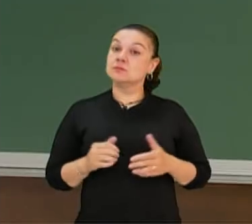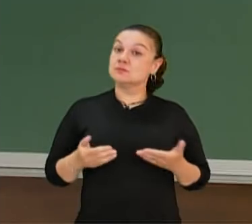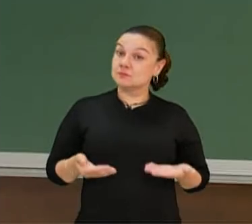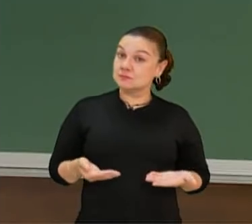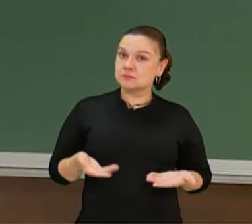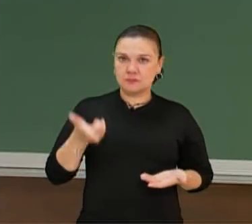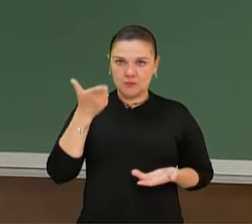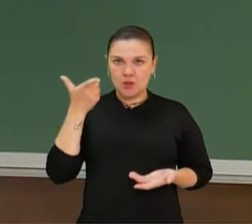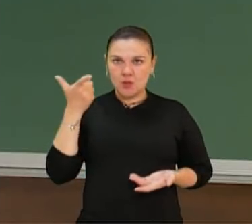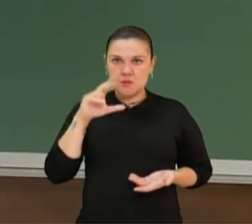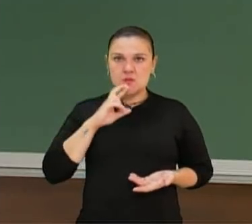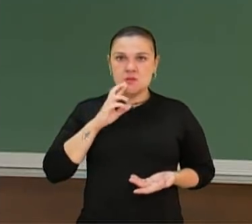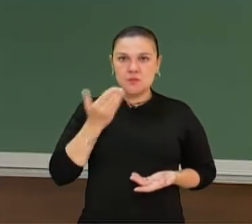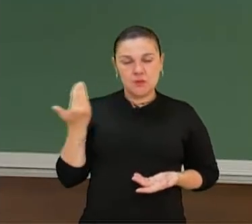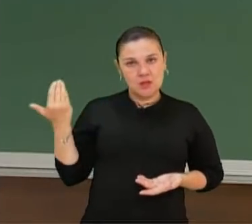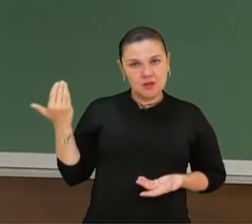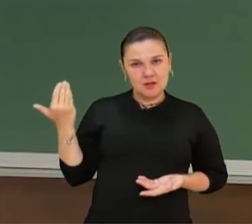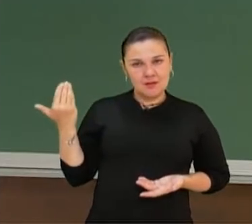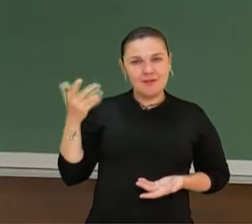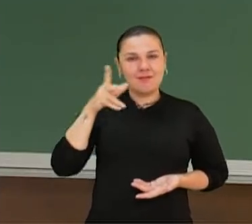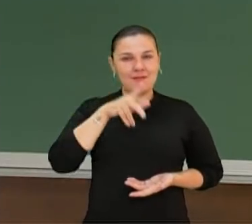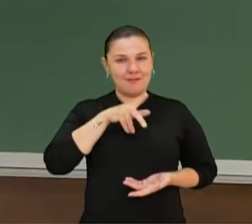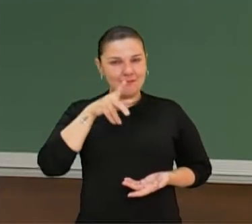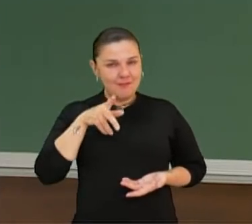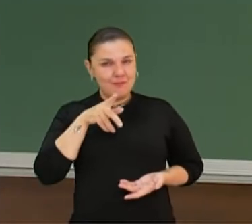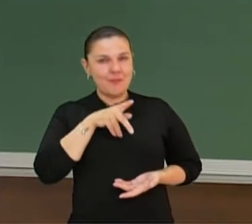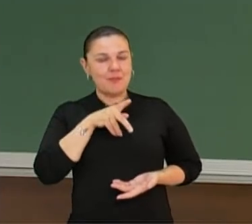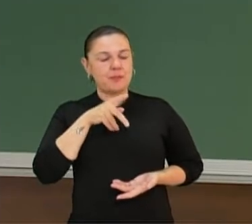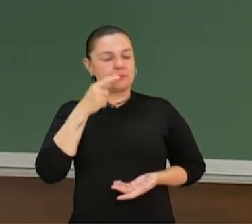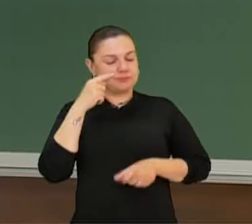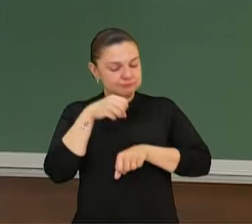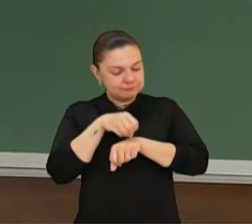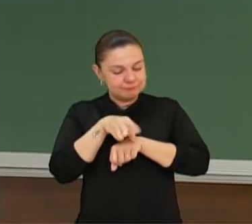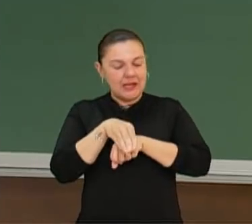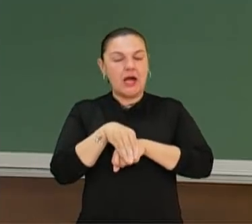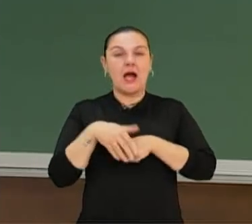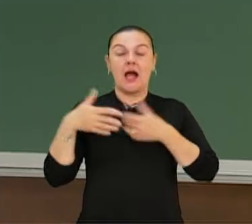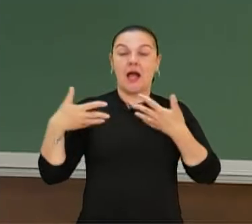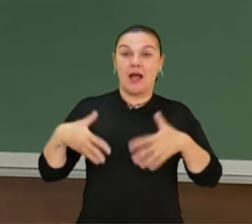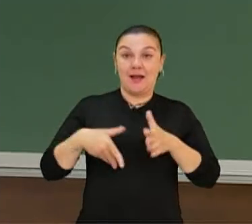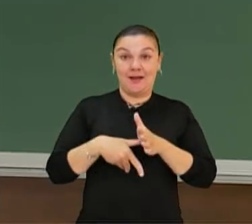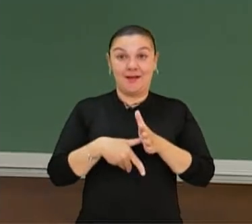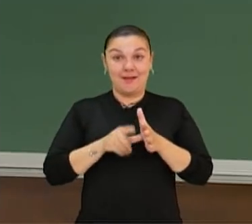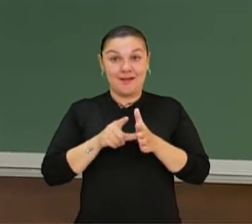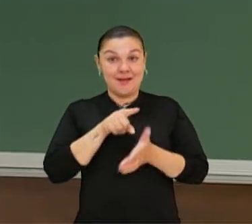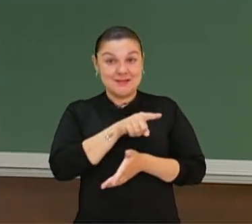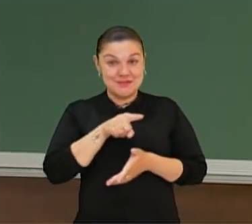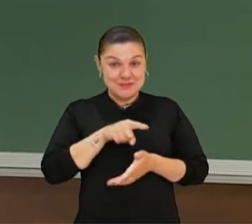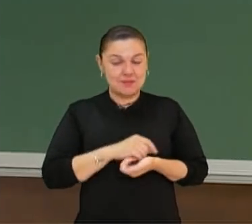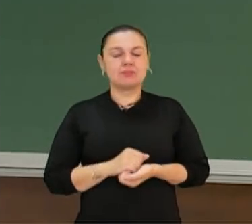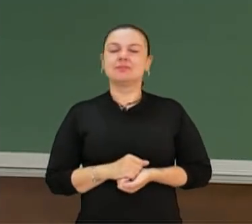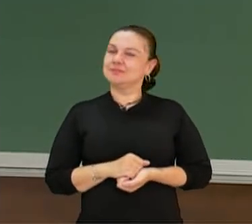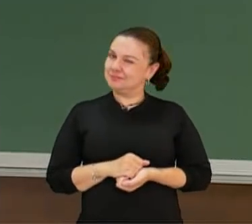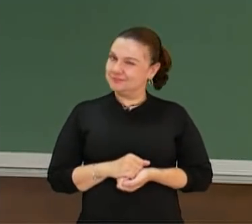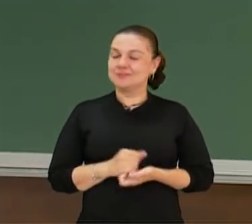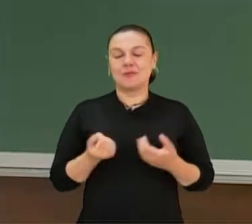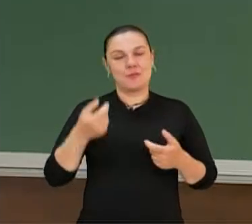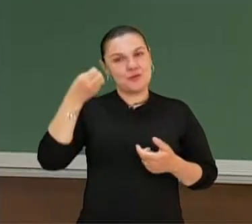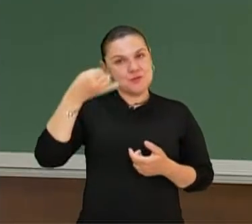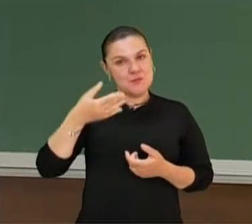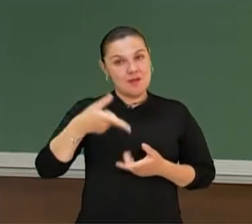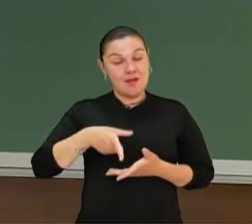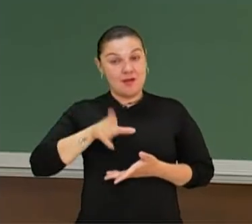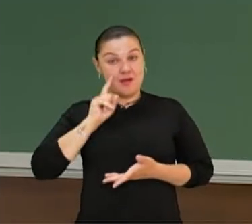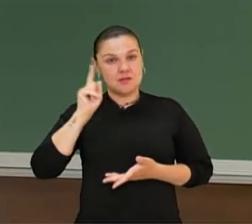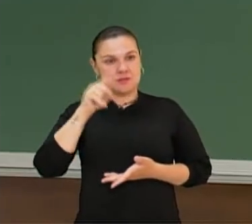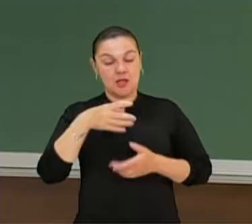E aí, conseguiram resolver? A professora deu muitas dicas antes para vocês, hein? Então, como eu tinha falado,